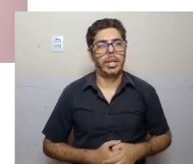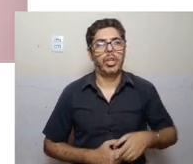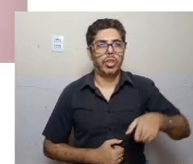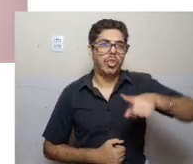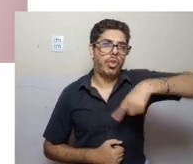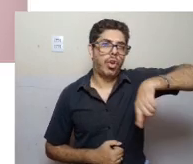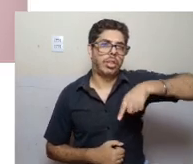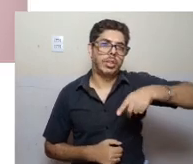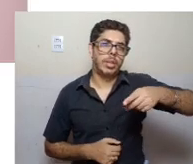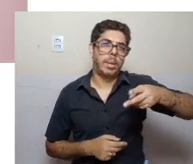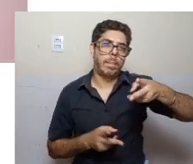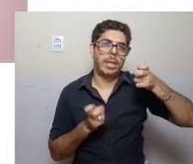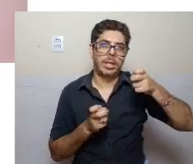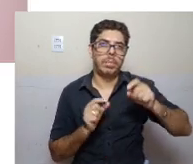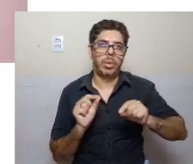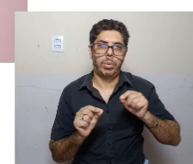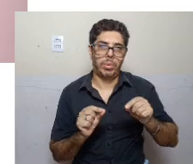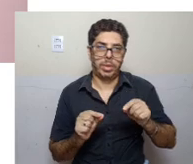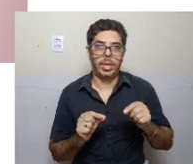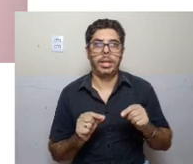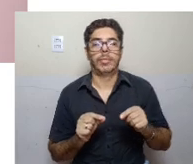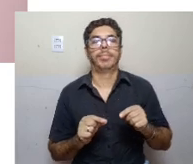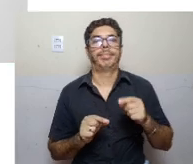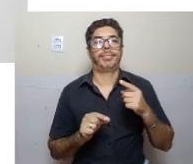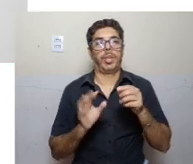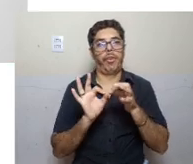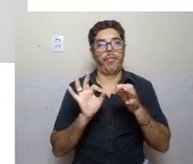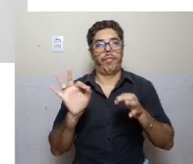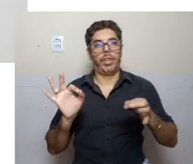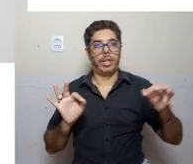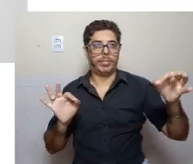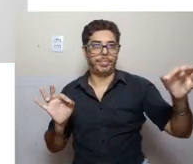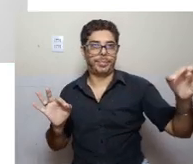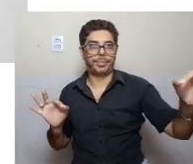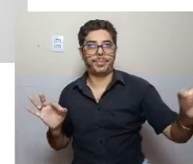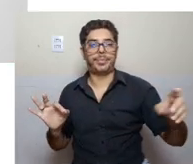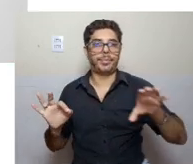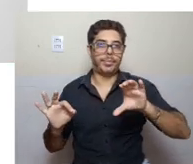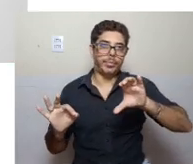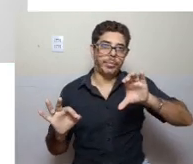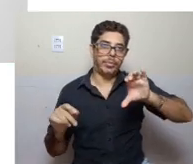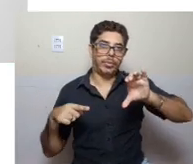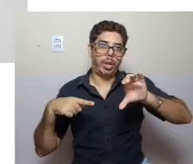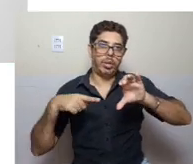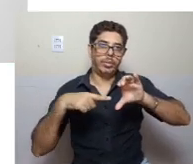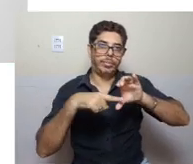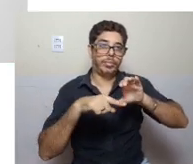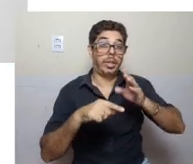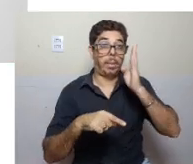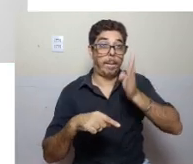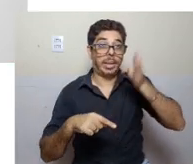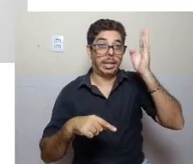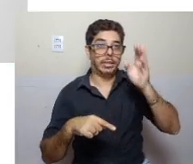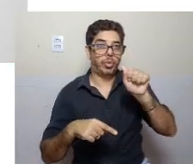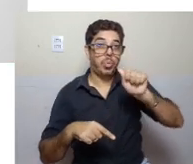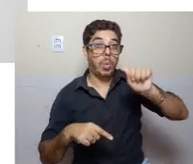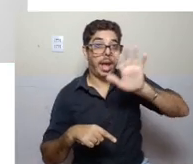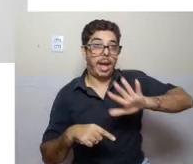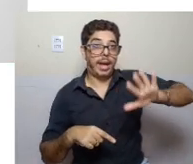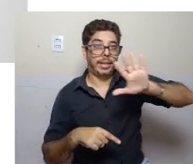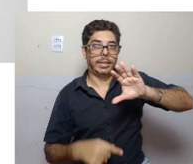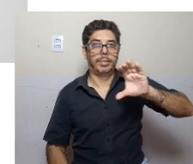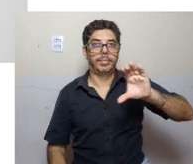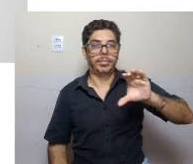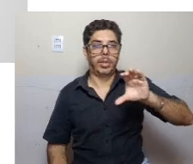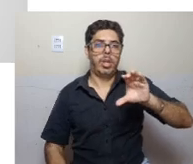Nós podemos deduzir a expressão para a força que o campo exerce sobre um fio, considerando o segmento reto de um fio com uma área transversal